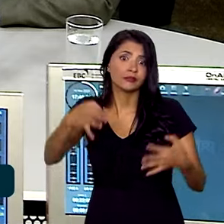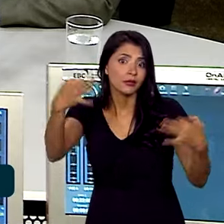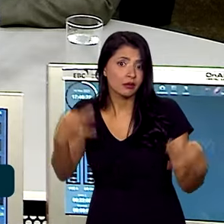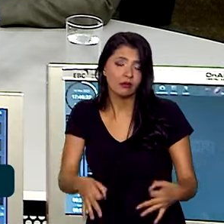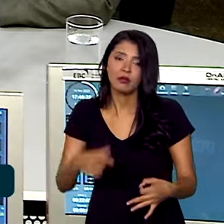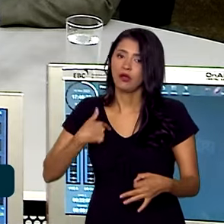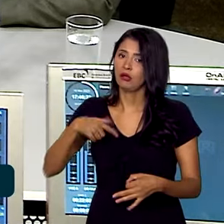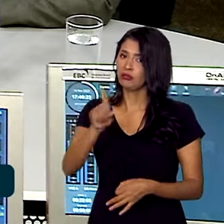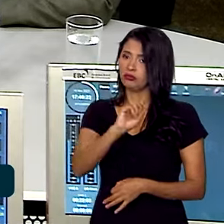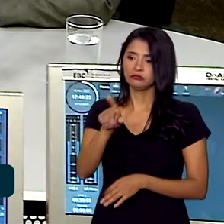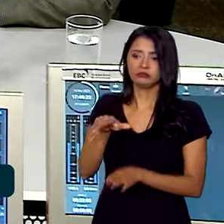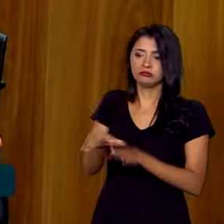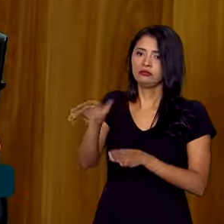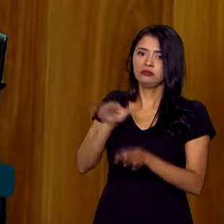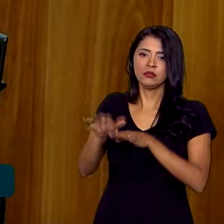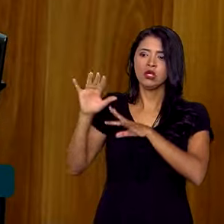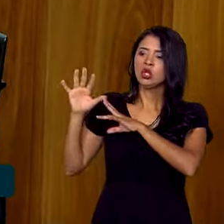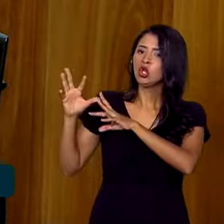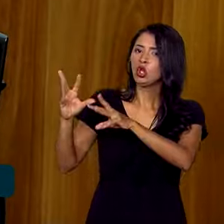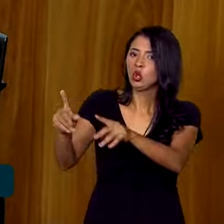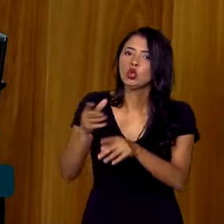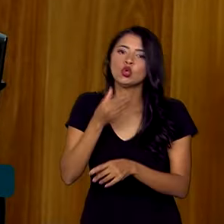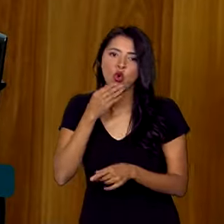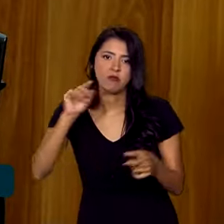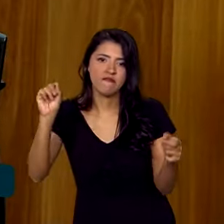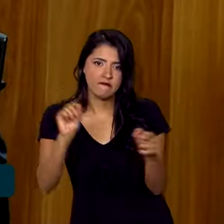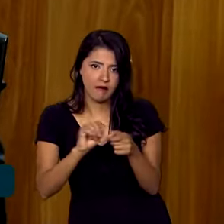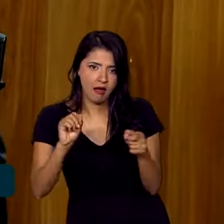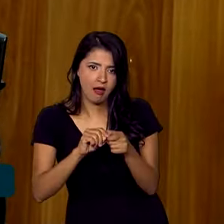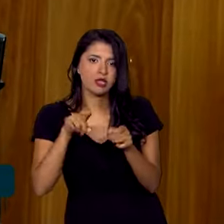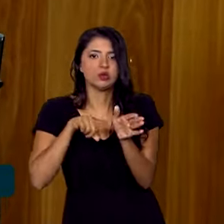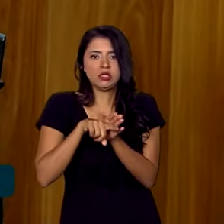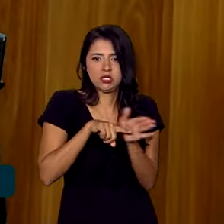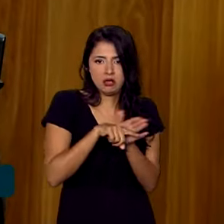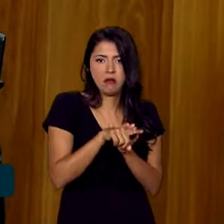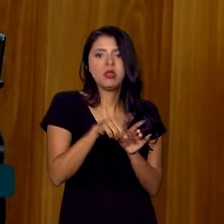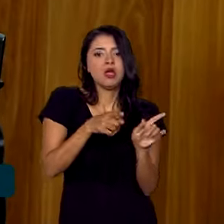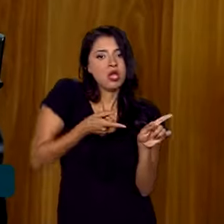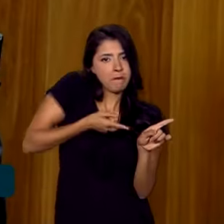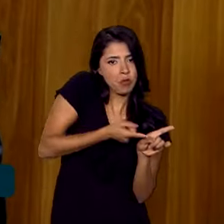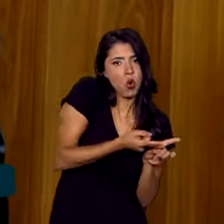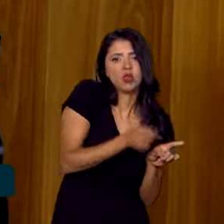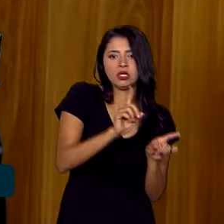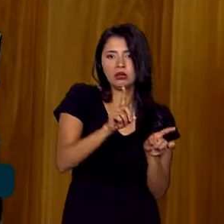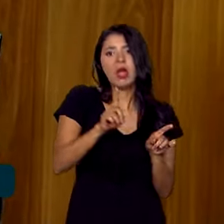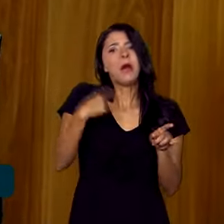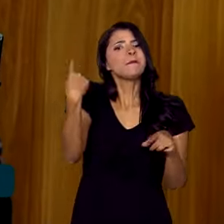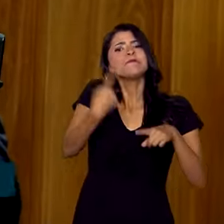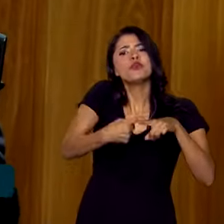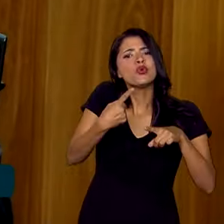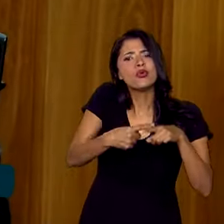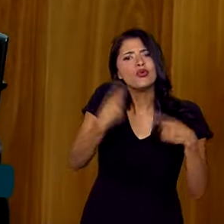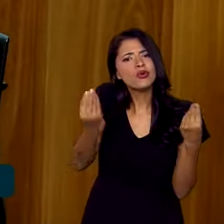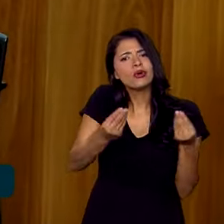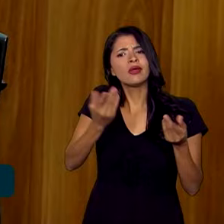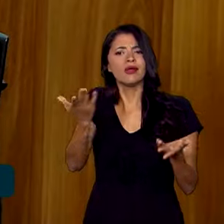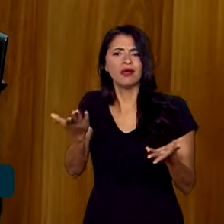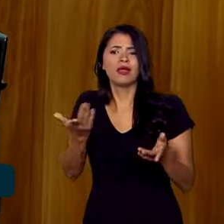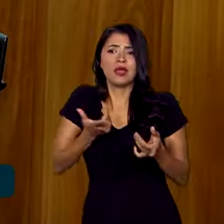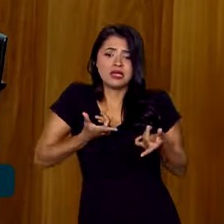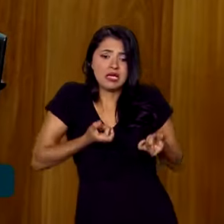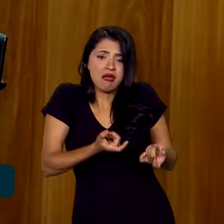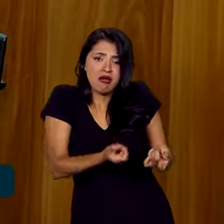não recomenda que todos os homens realizem os exames de pró a gente não recomenda isso é justamente porque felizmente o câncer de